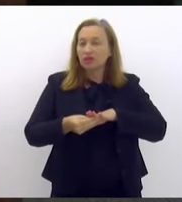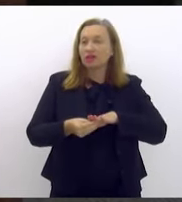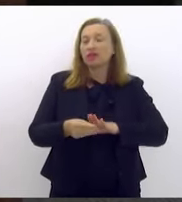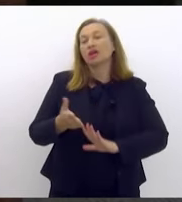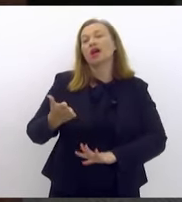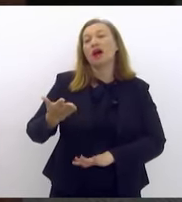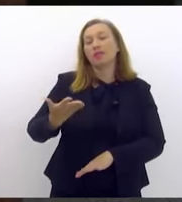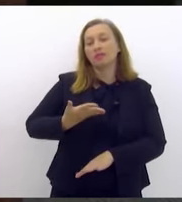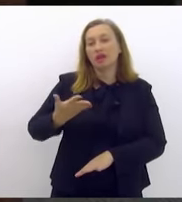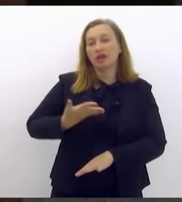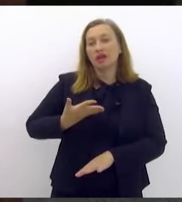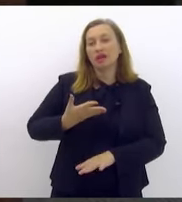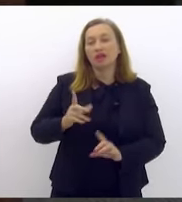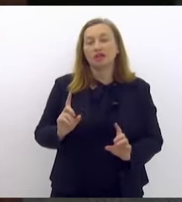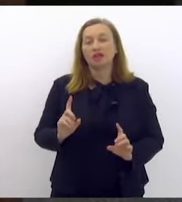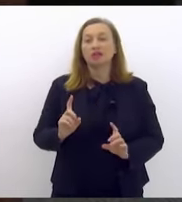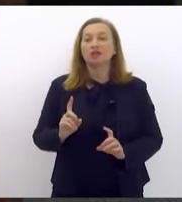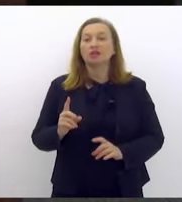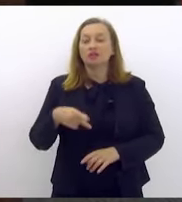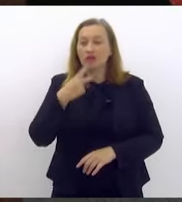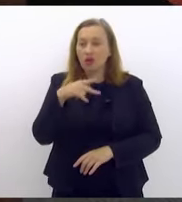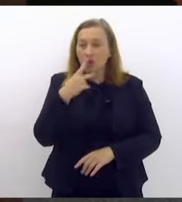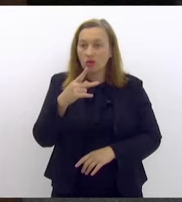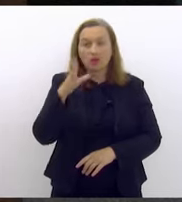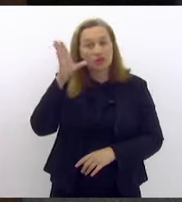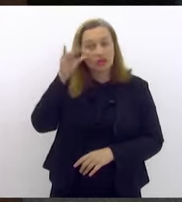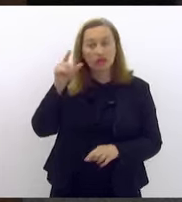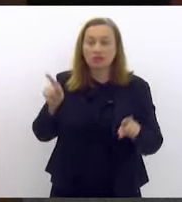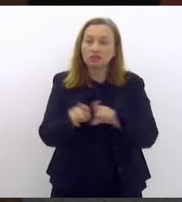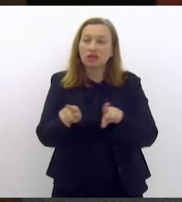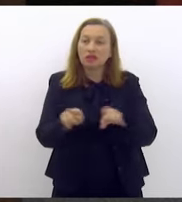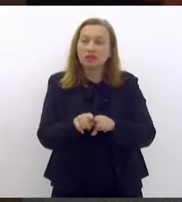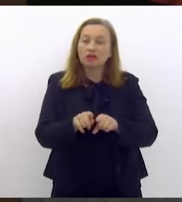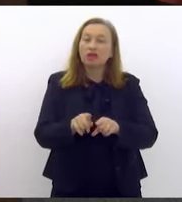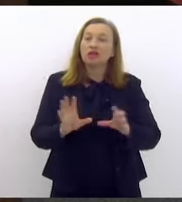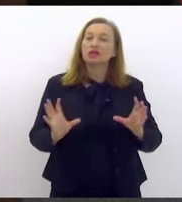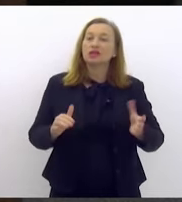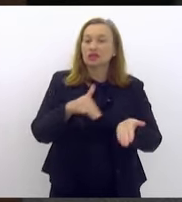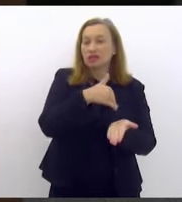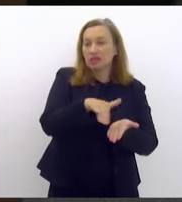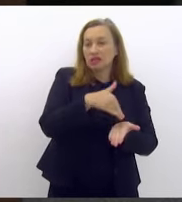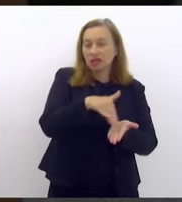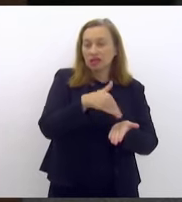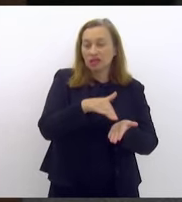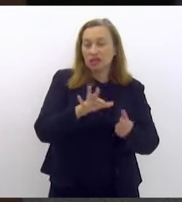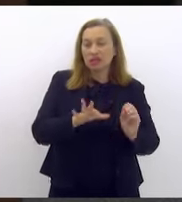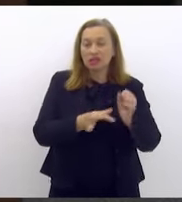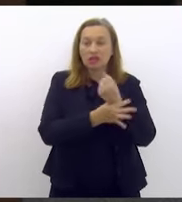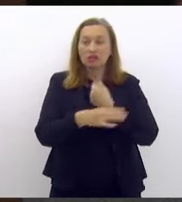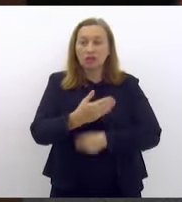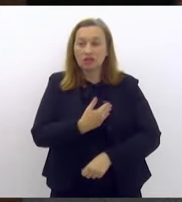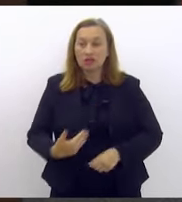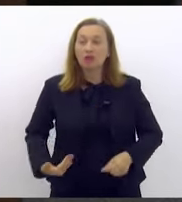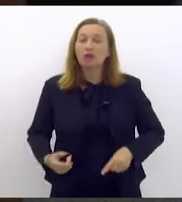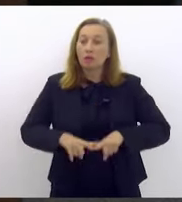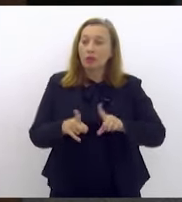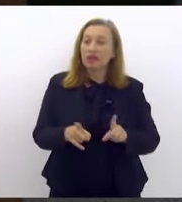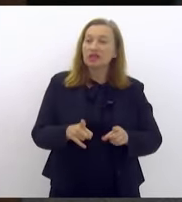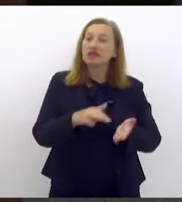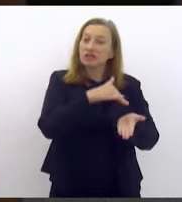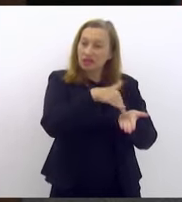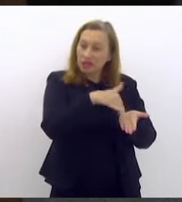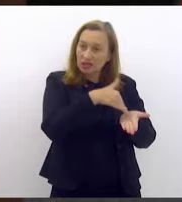de bancada disse, seria interessante incluir também a Secretaria de Segurança Pública. Mas das secretarias que